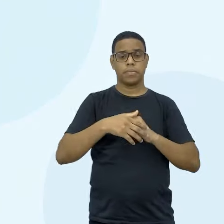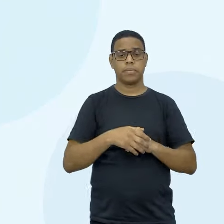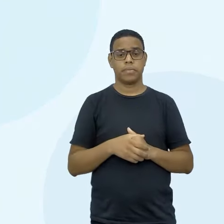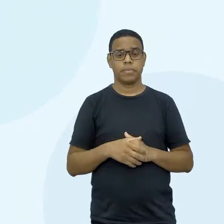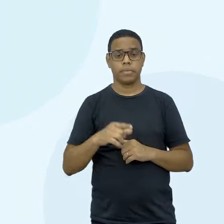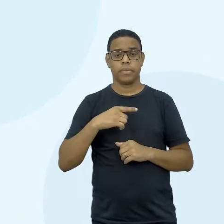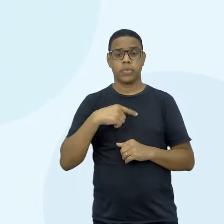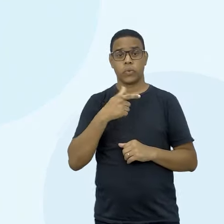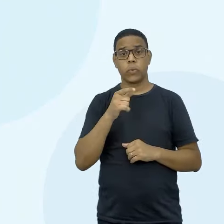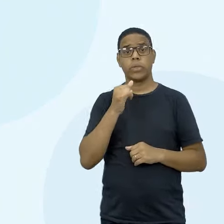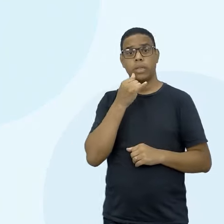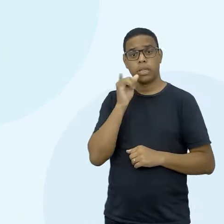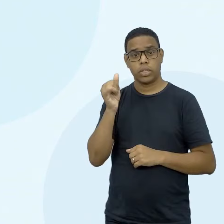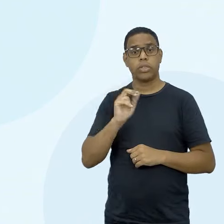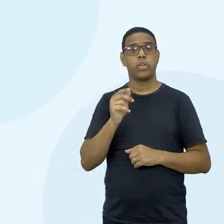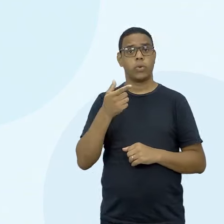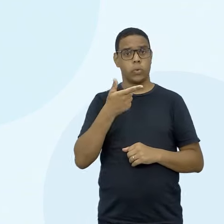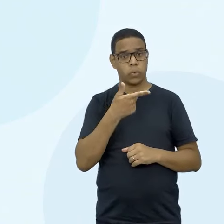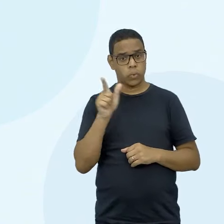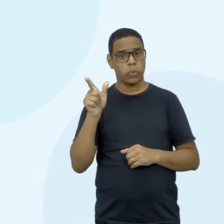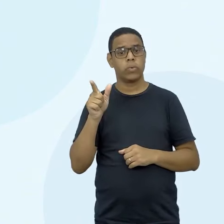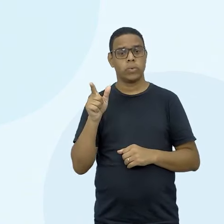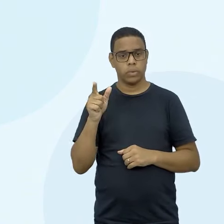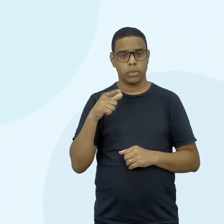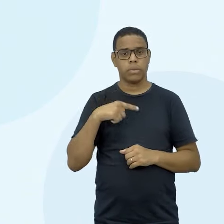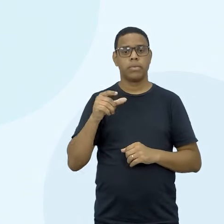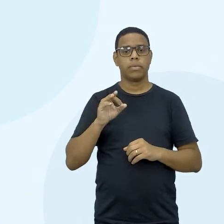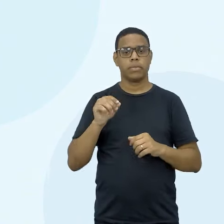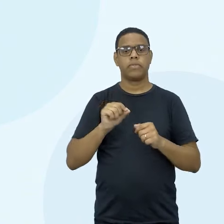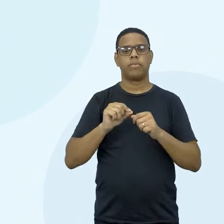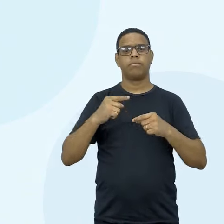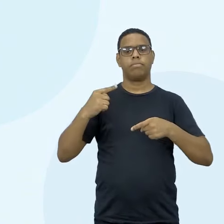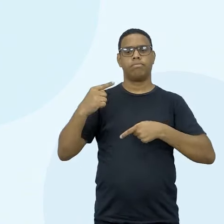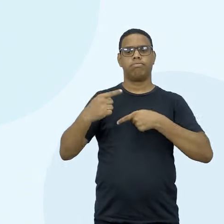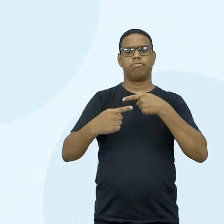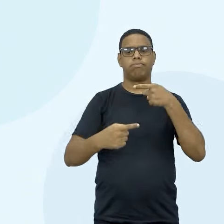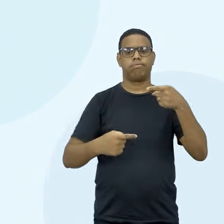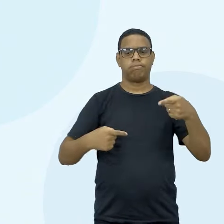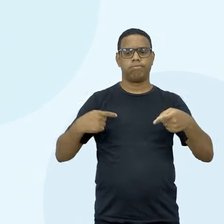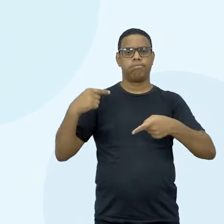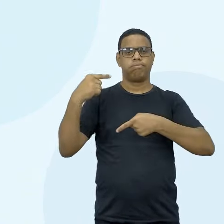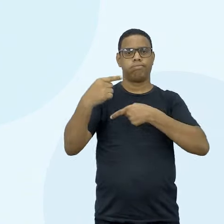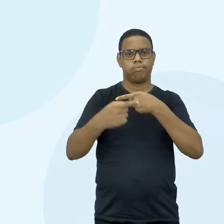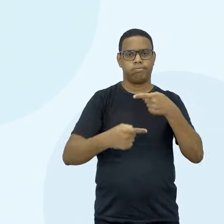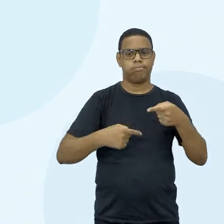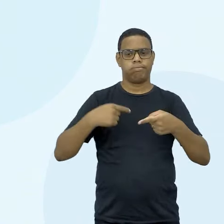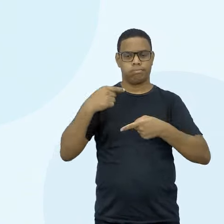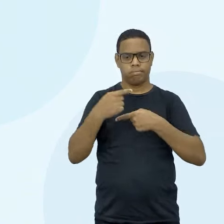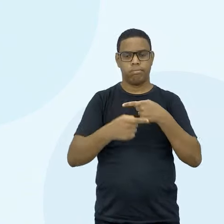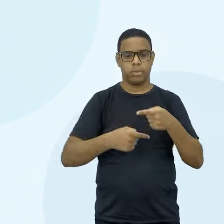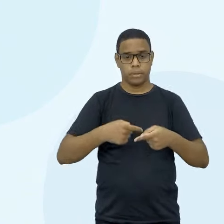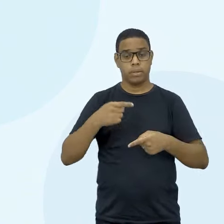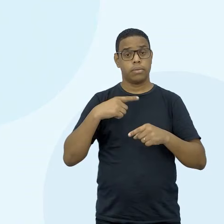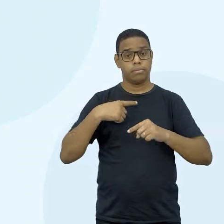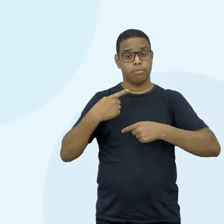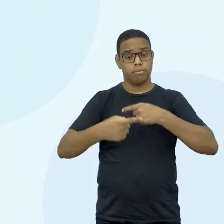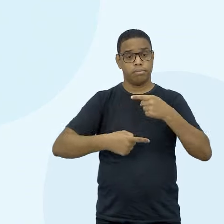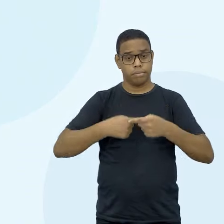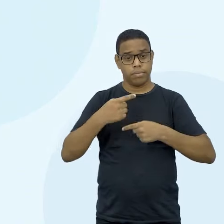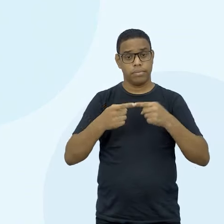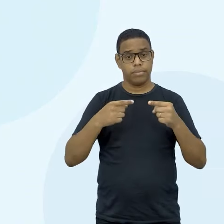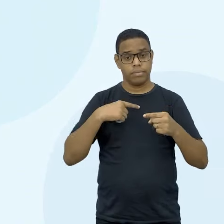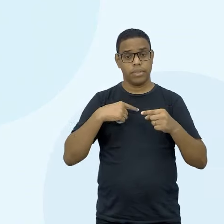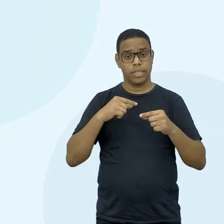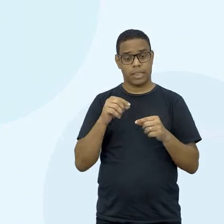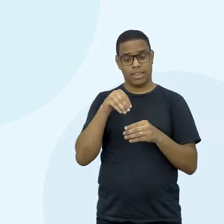numa outra energia para justamente fazer essa rodinha girar. Junto com essa rodinha girando, a gente gira aqui